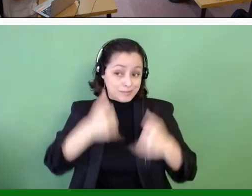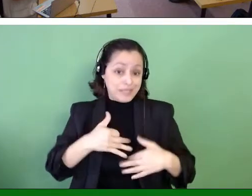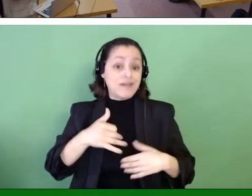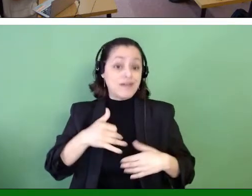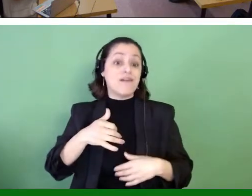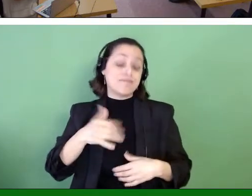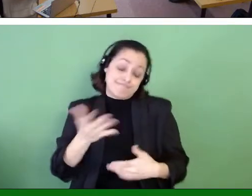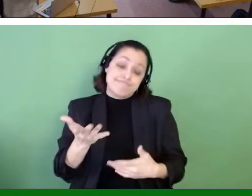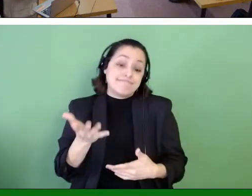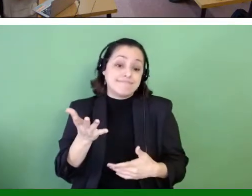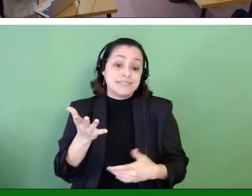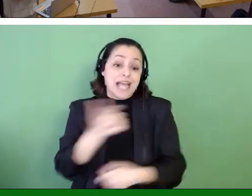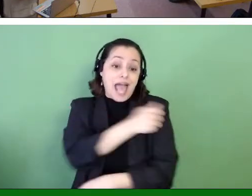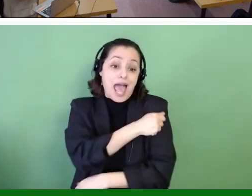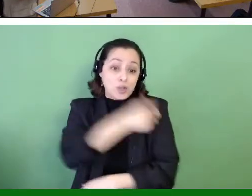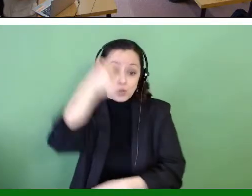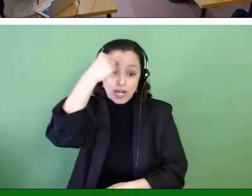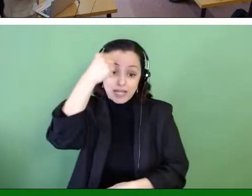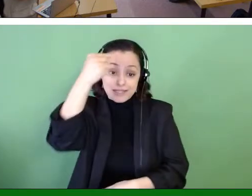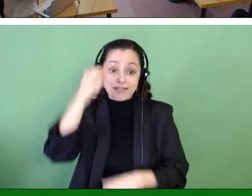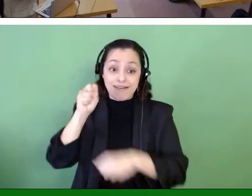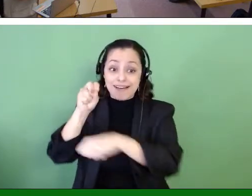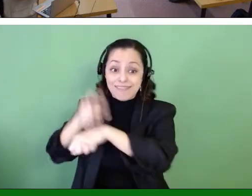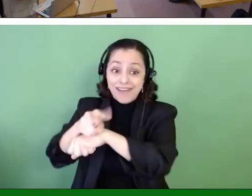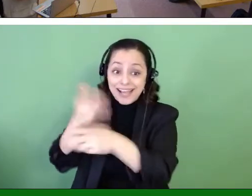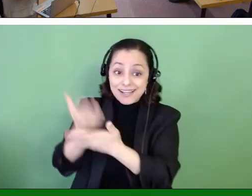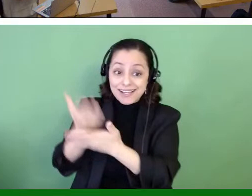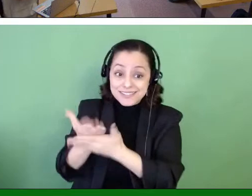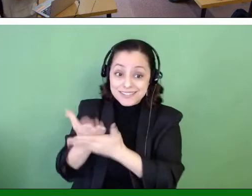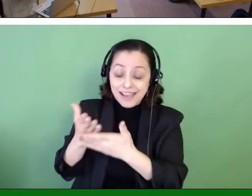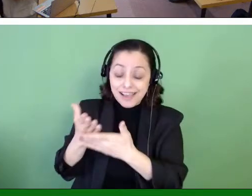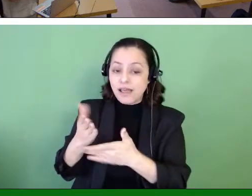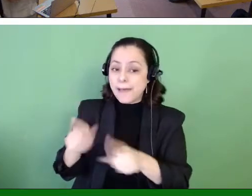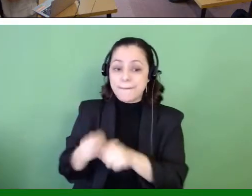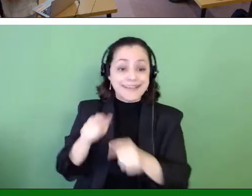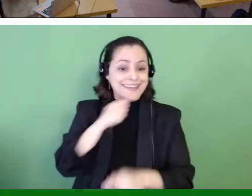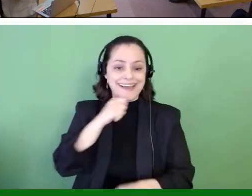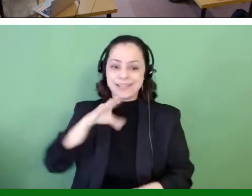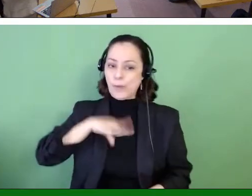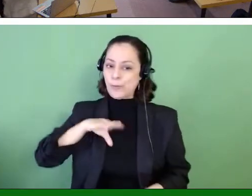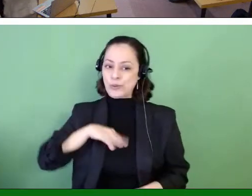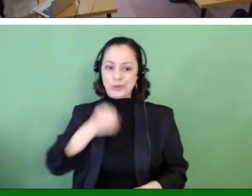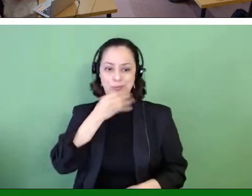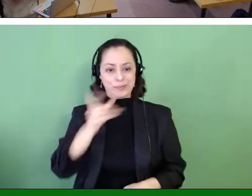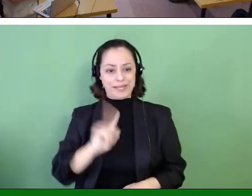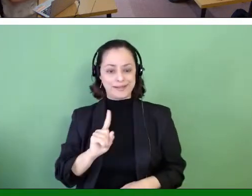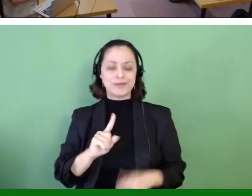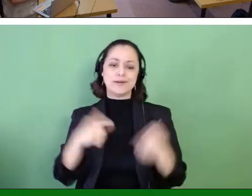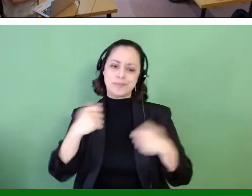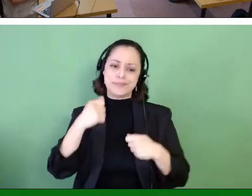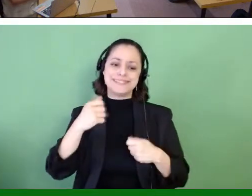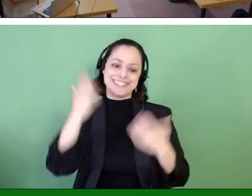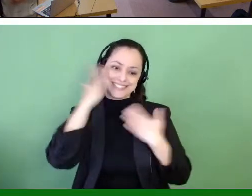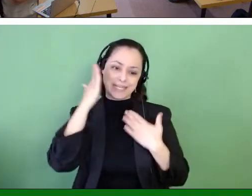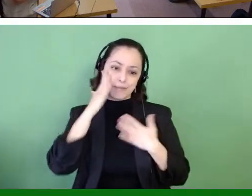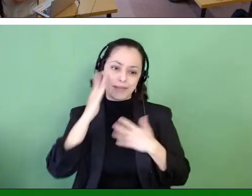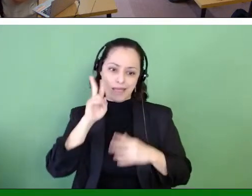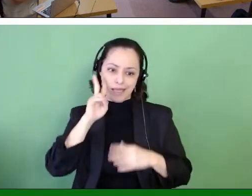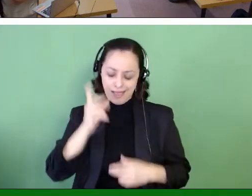mesmo assim, com base na vivência, na experiência como docente, eu acho que não tem como desvincular a Renata docente da Renata